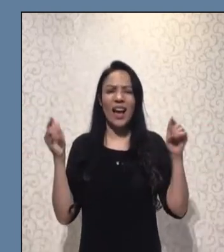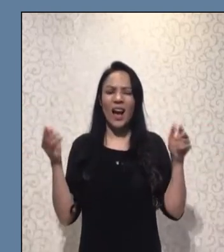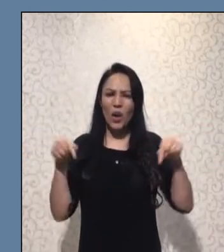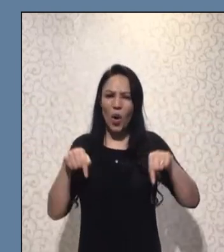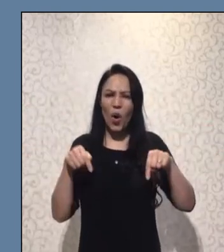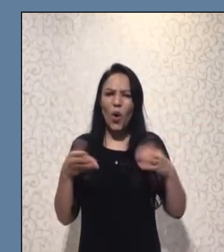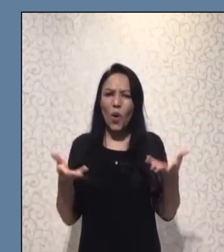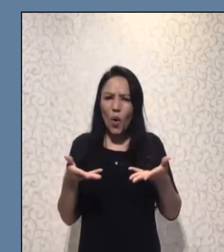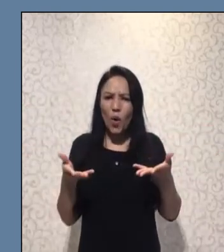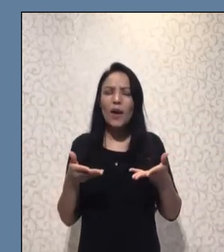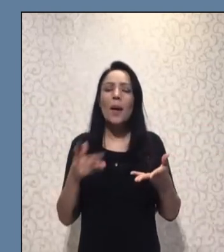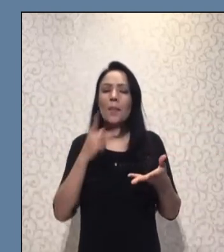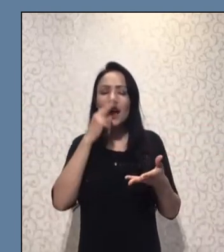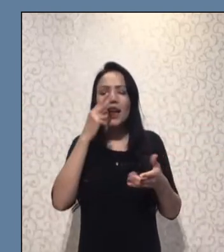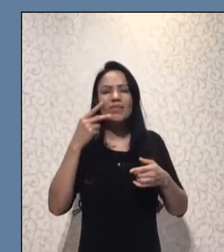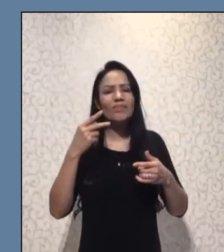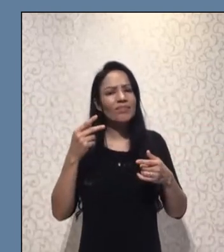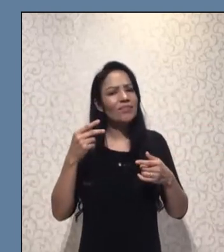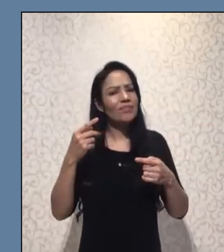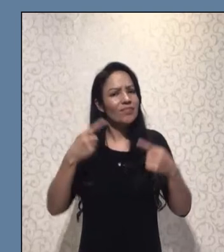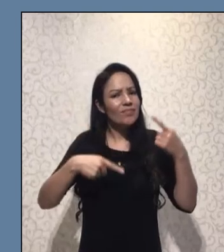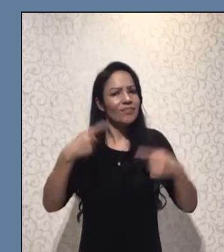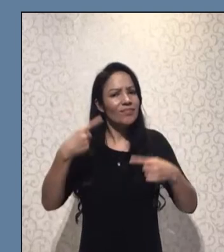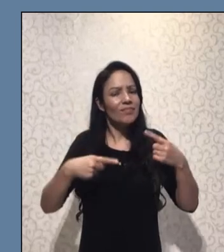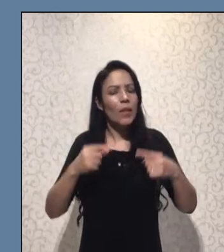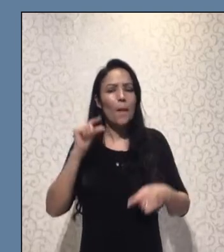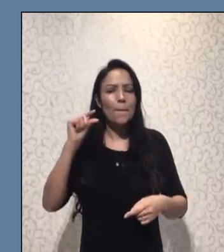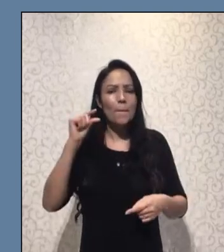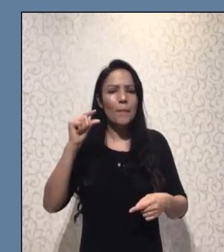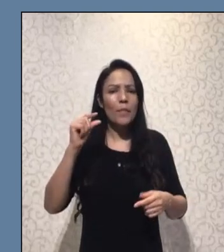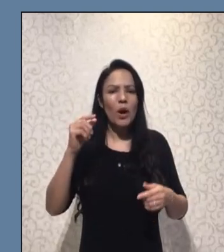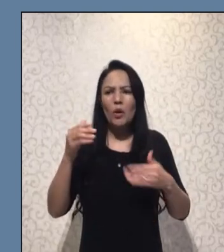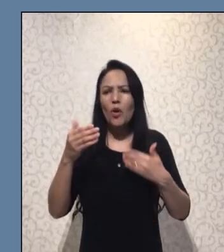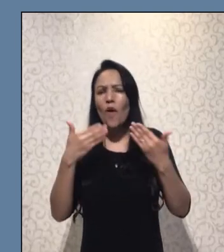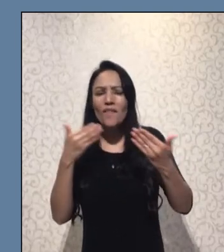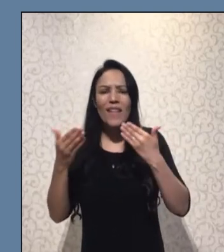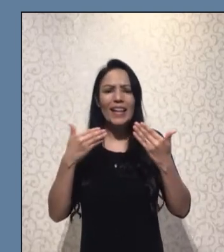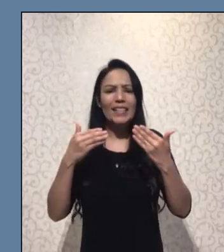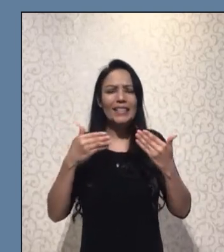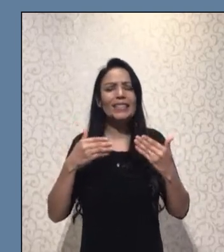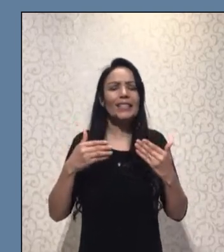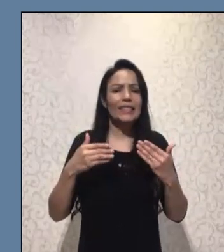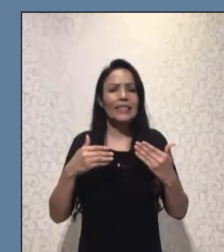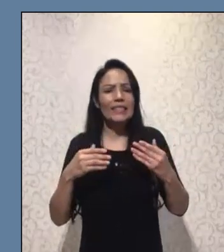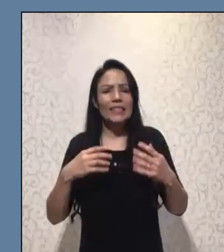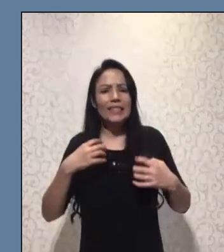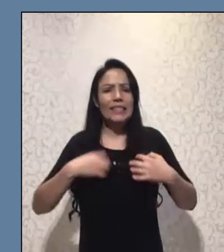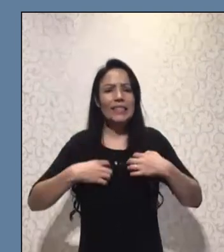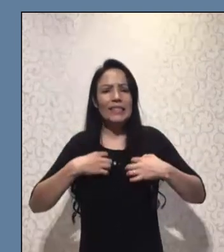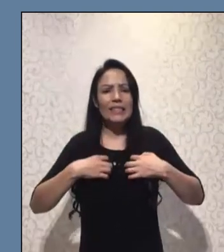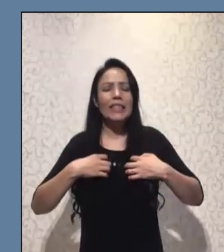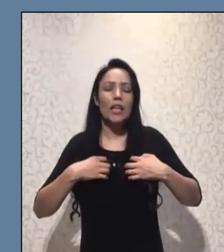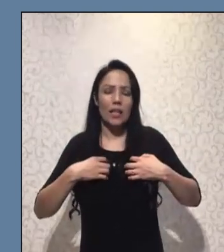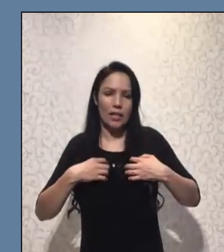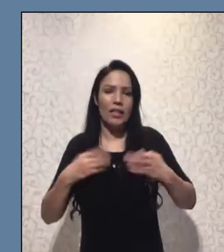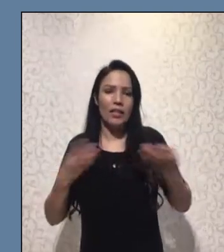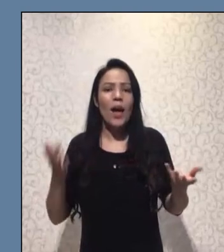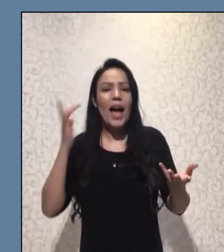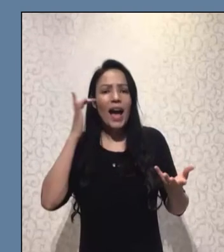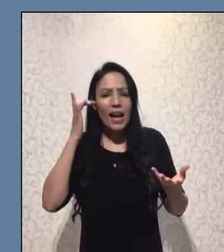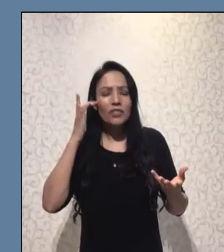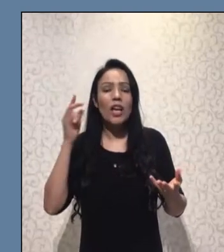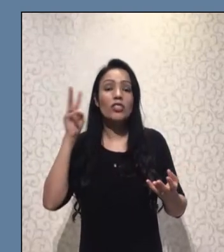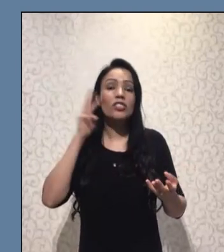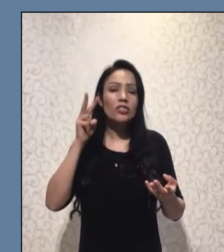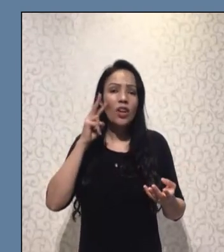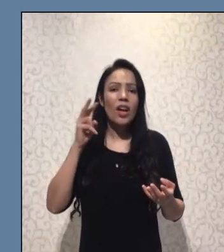muito frutífero de debate sobre a nossa própria história no Brasil. Acho que tem tido aí movimentos, ainda que insuficientes, muito